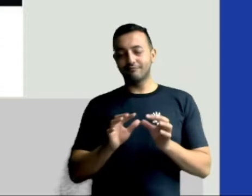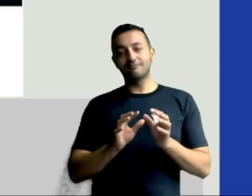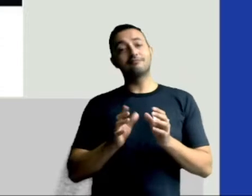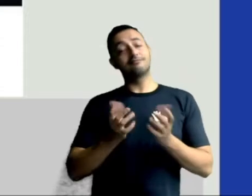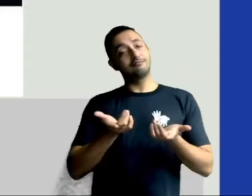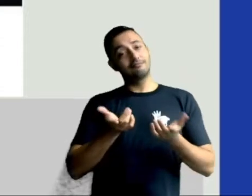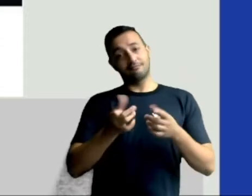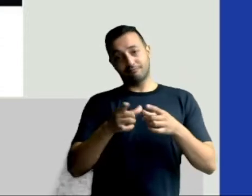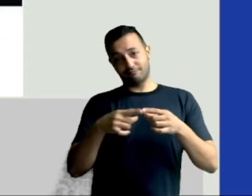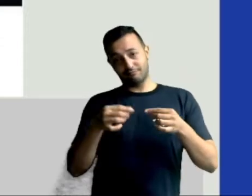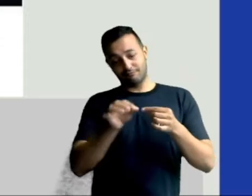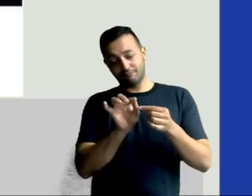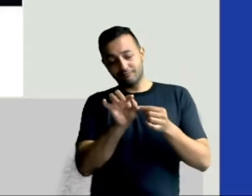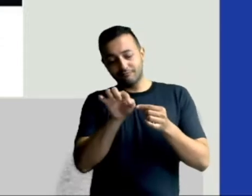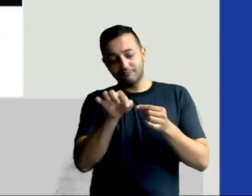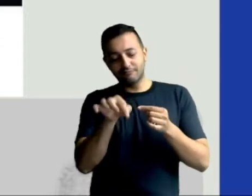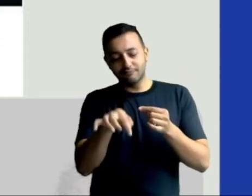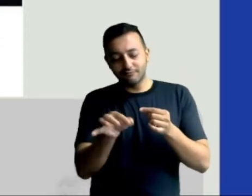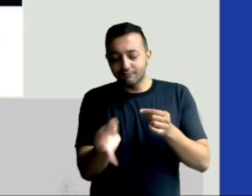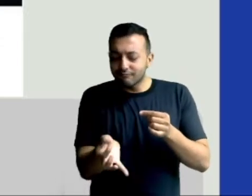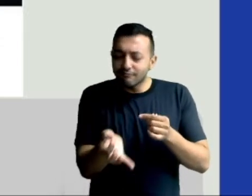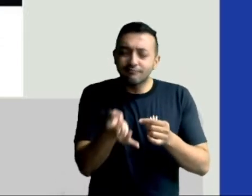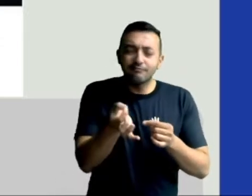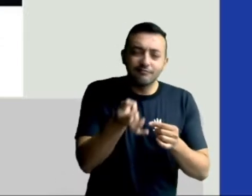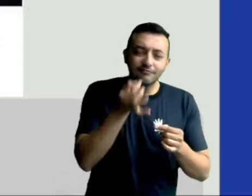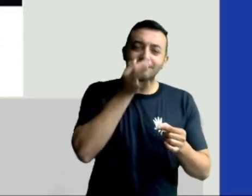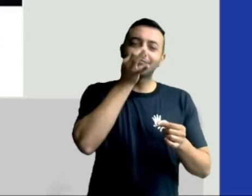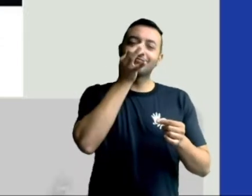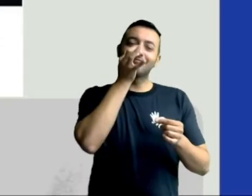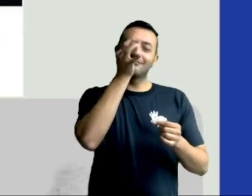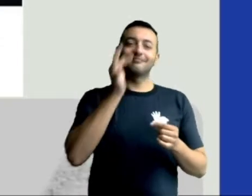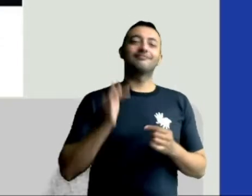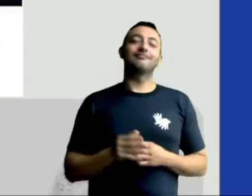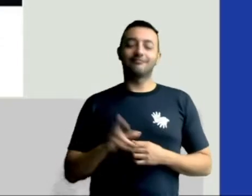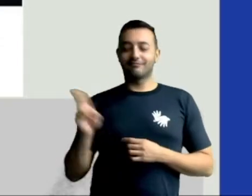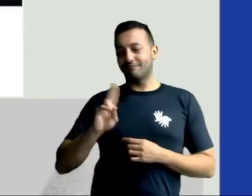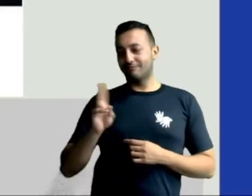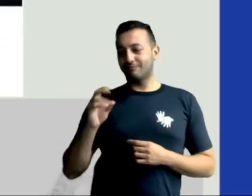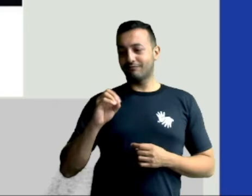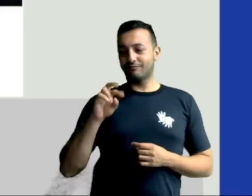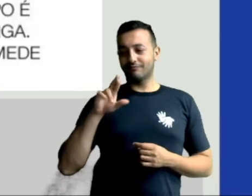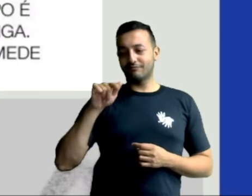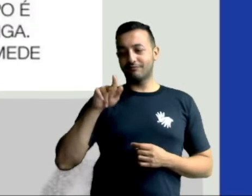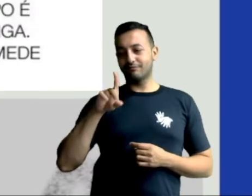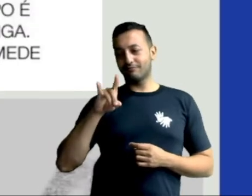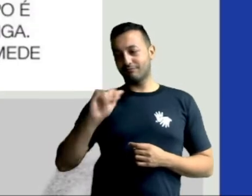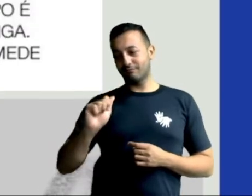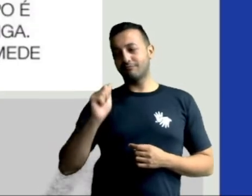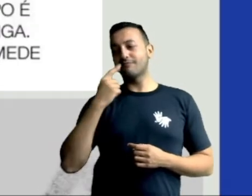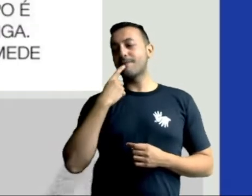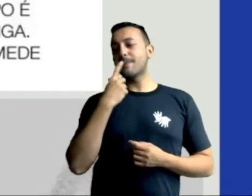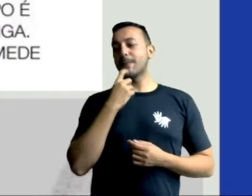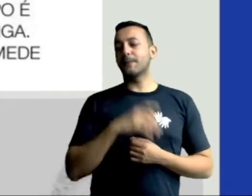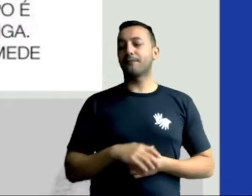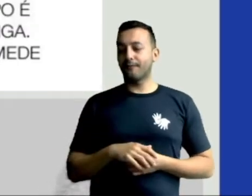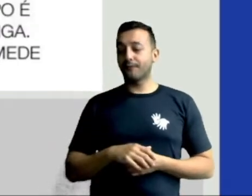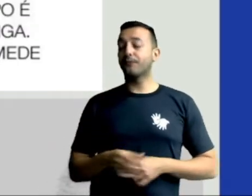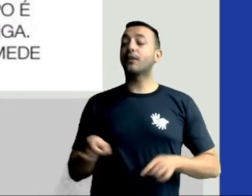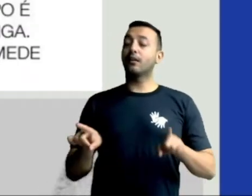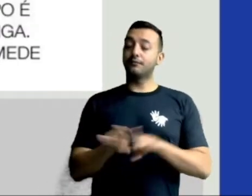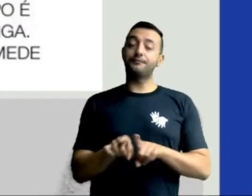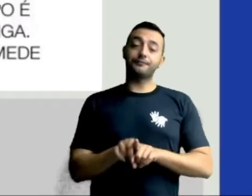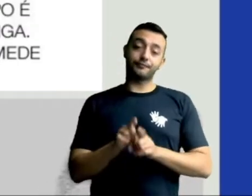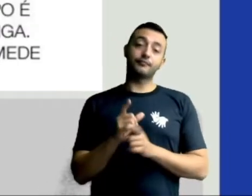de uma pétala, tá bom? De uma folha. É chamada de orquídea vermelha, certo, gente? Existem